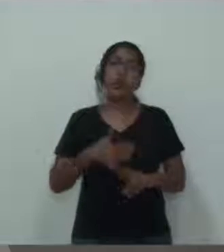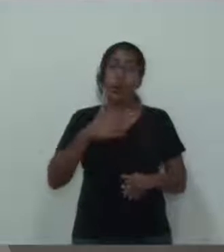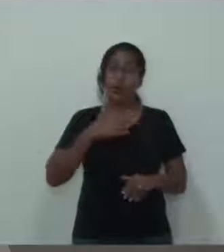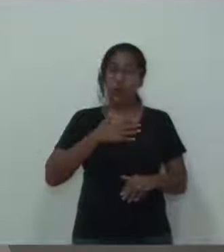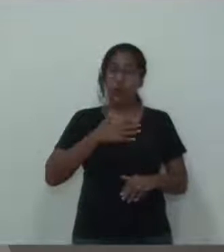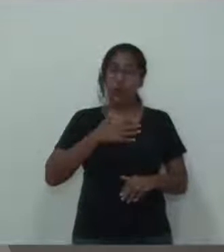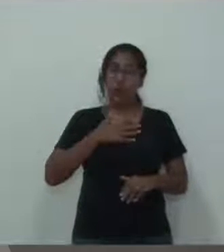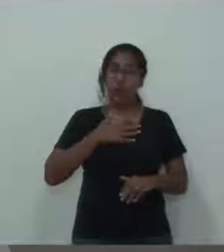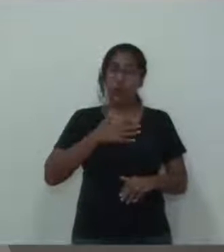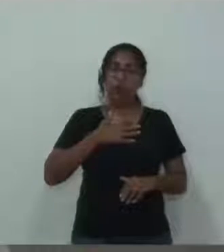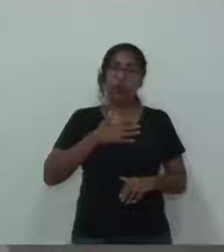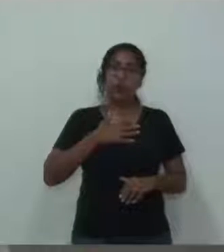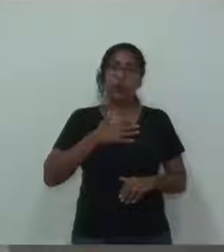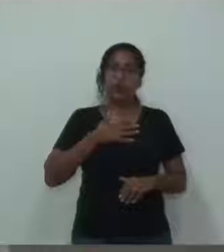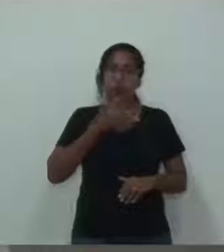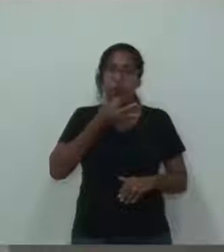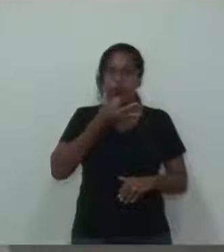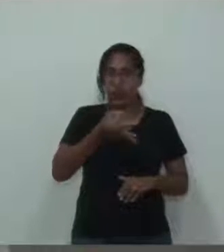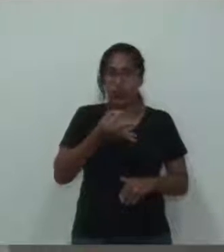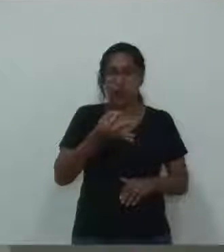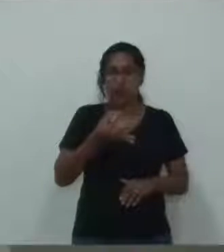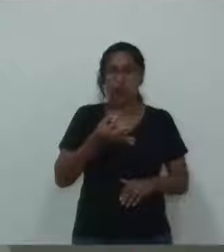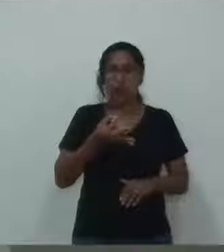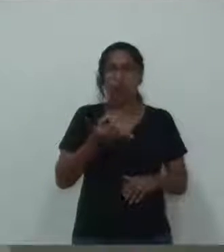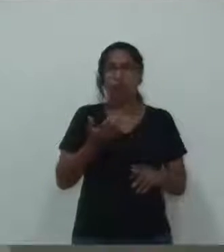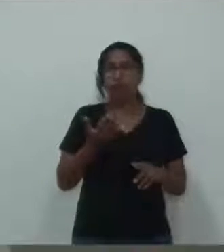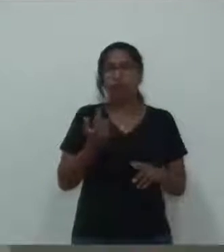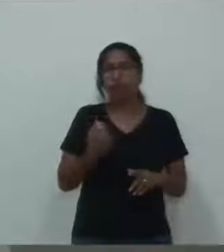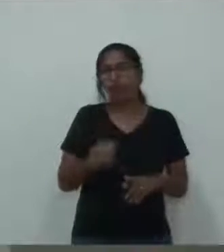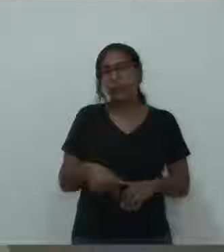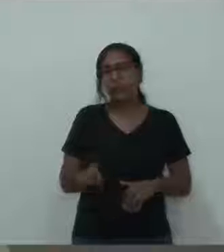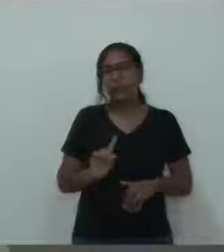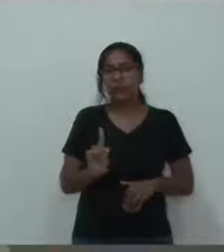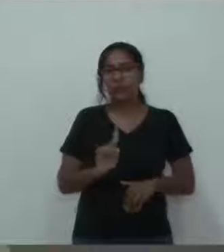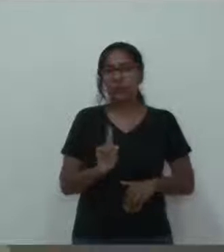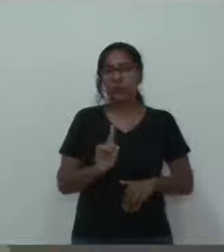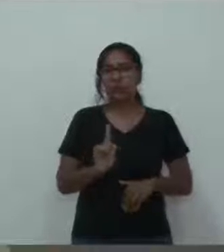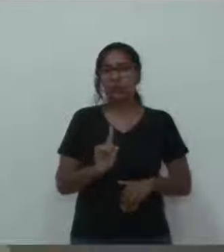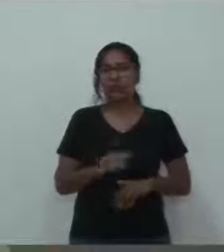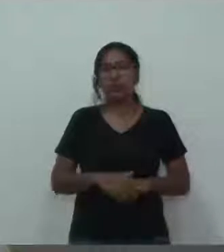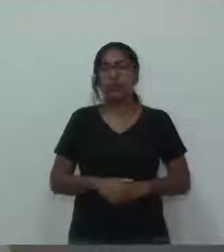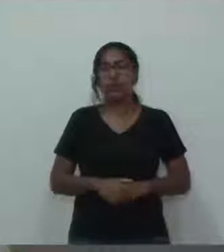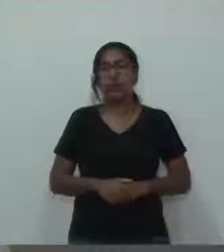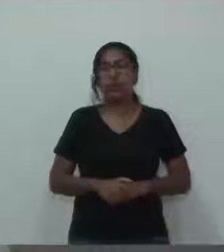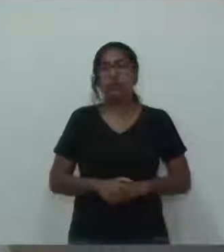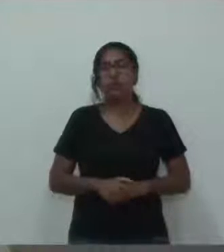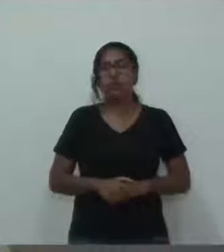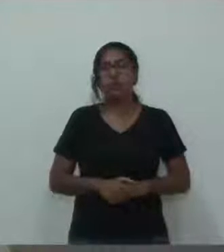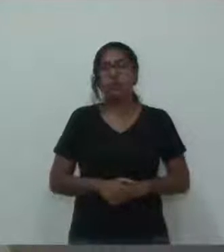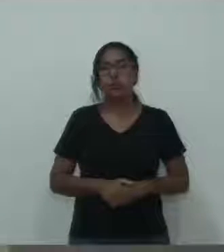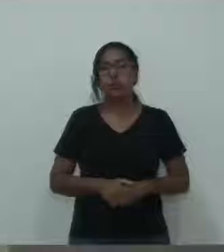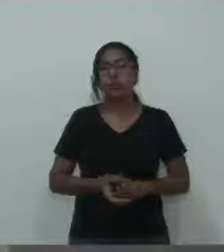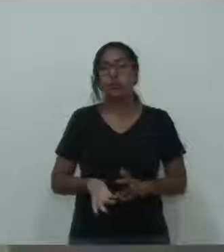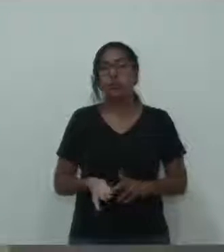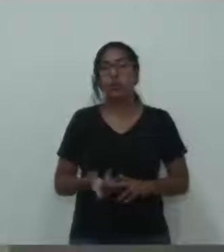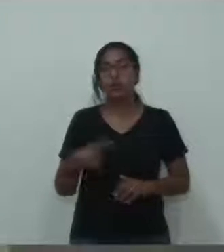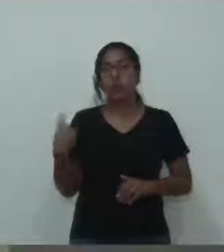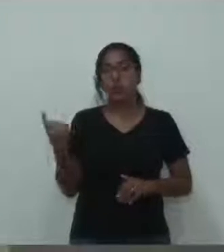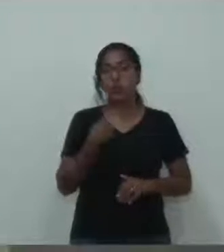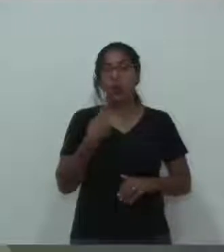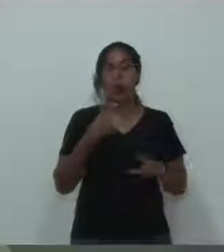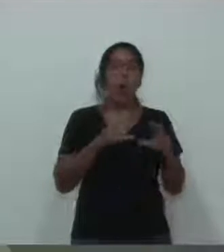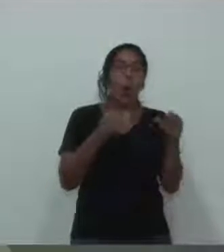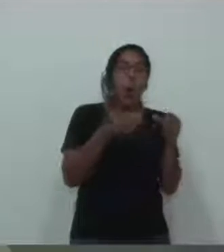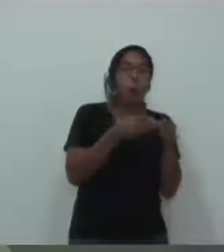Eu, no caso, entendo que desnecessário, ainda que somente nós já tratamos sobre, em vez de fazer